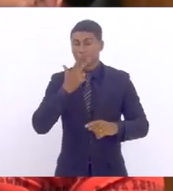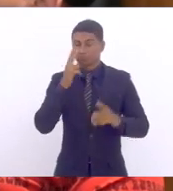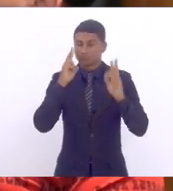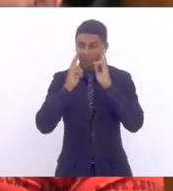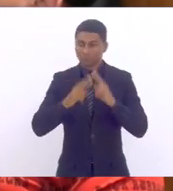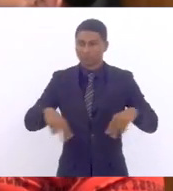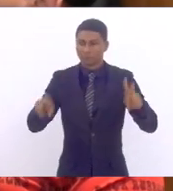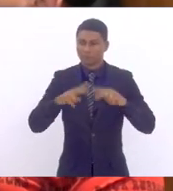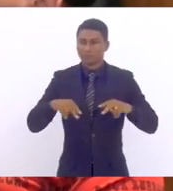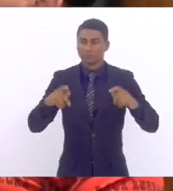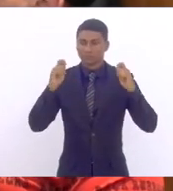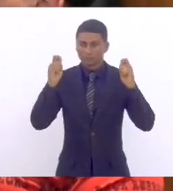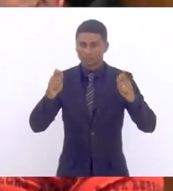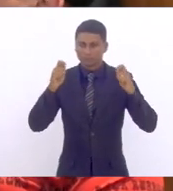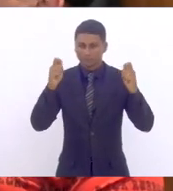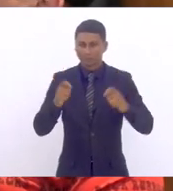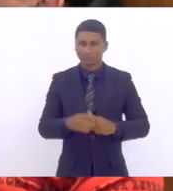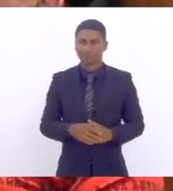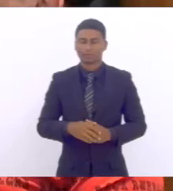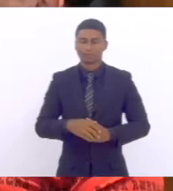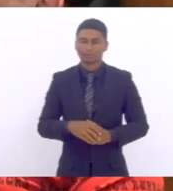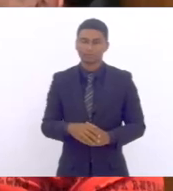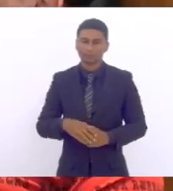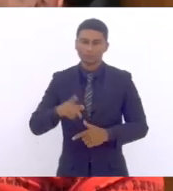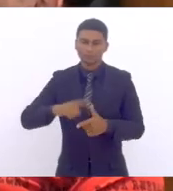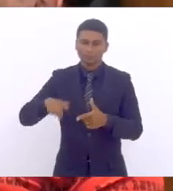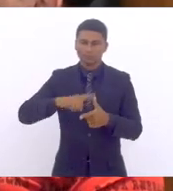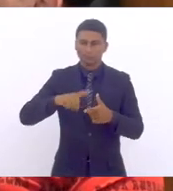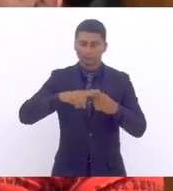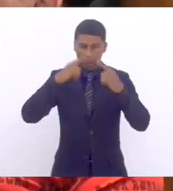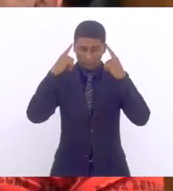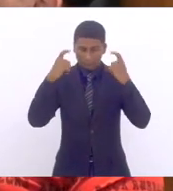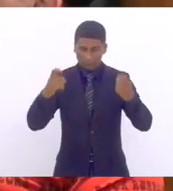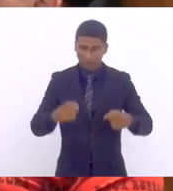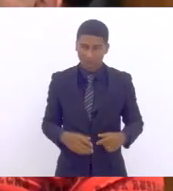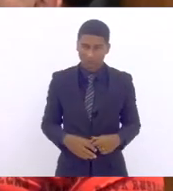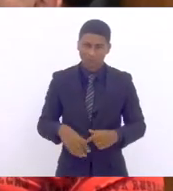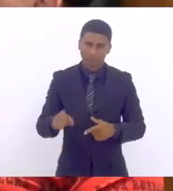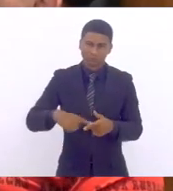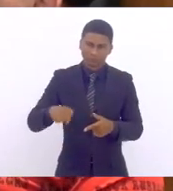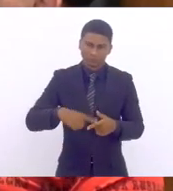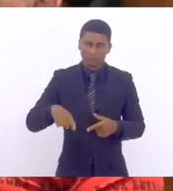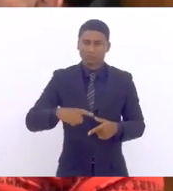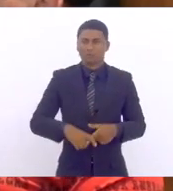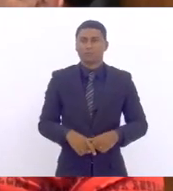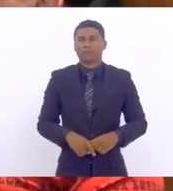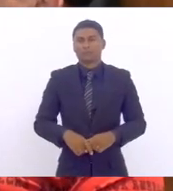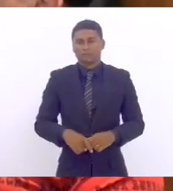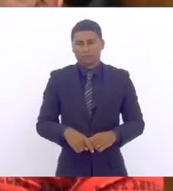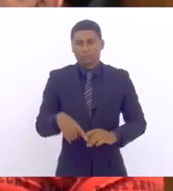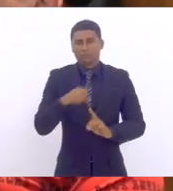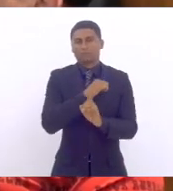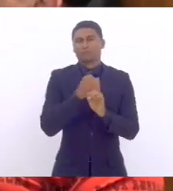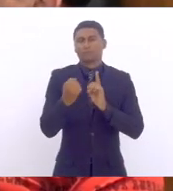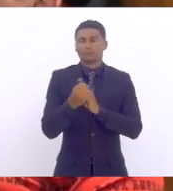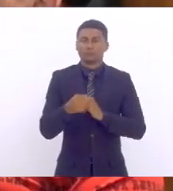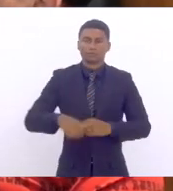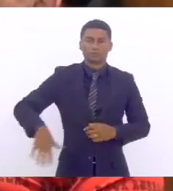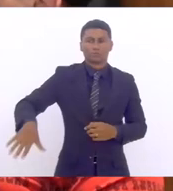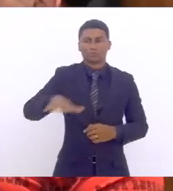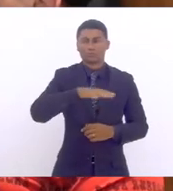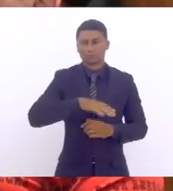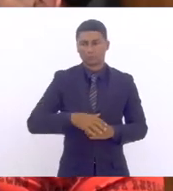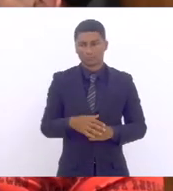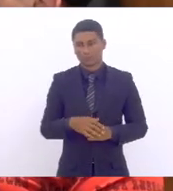as torcidas como um bode expiatório dos reais problemas de violência, que é um problema muito mais amplo que assola toda a sociedade e que não